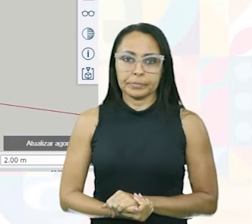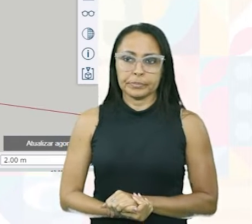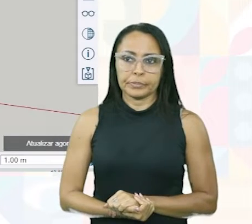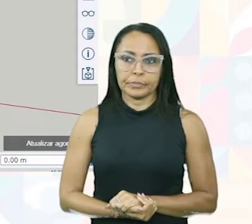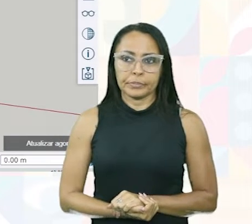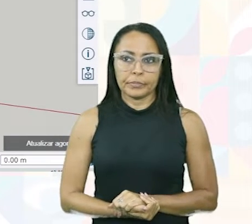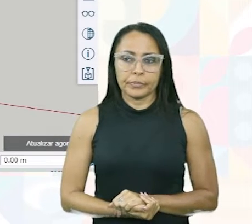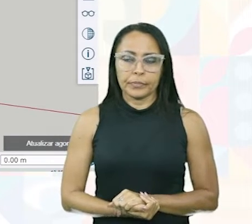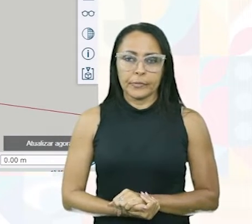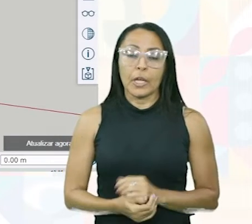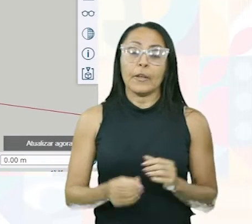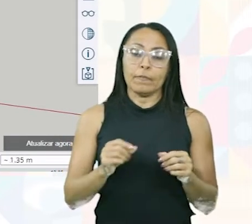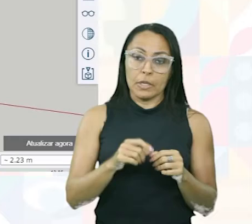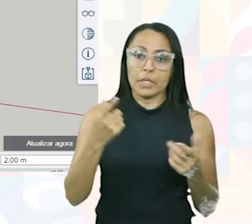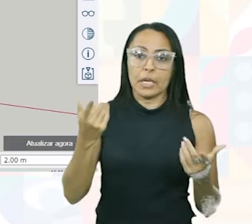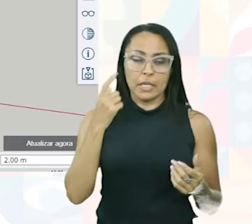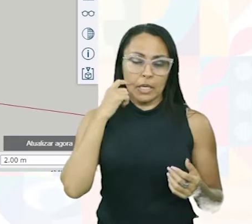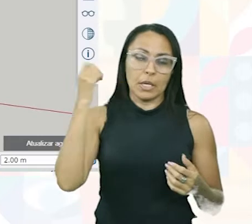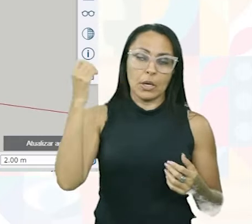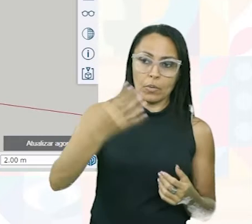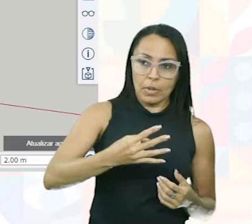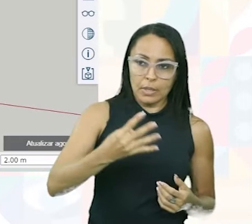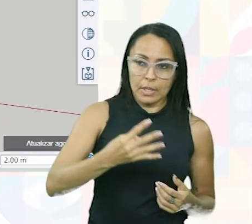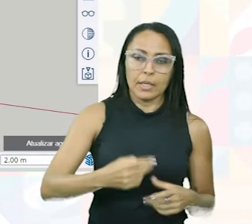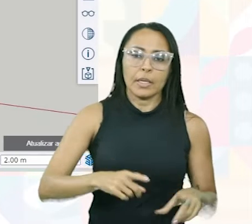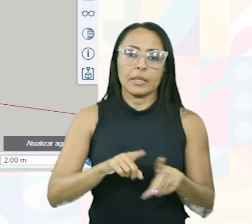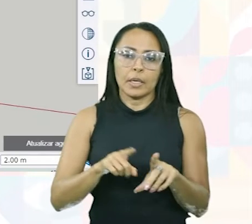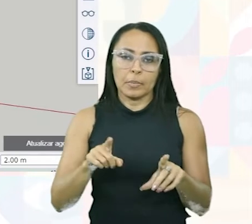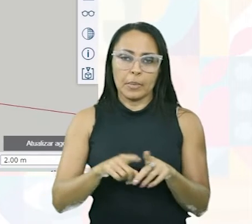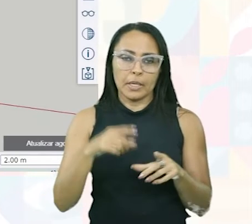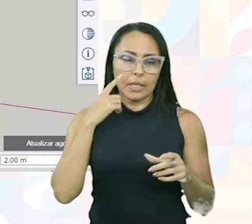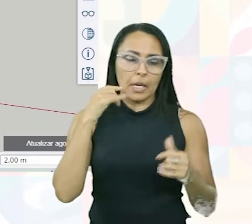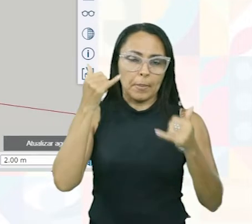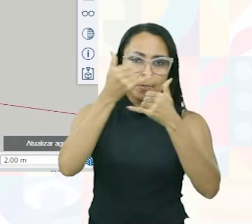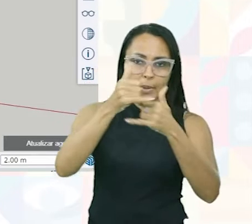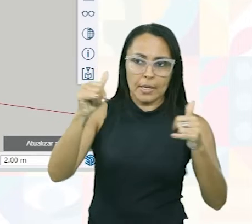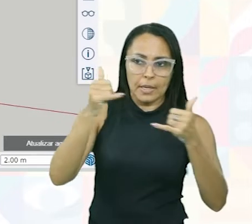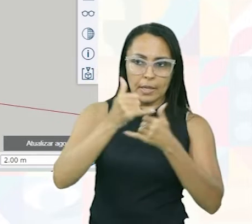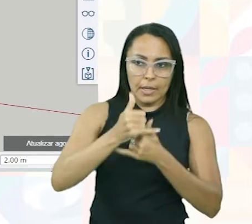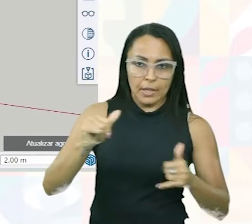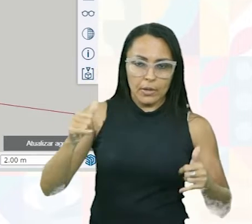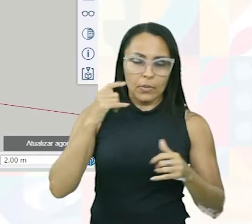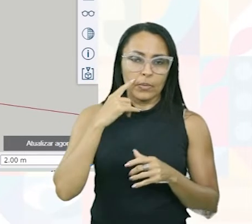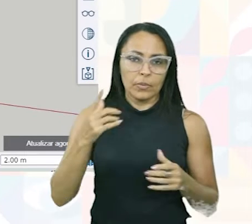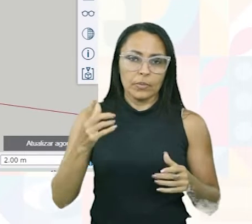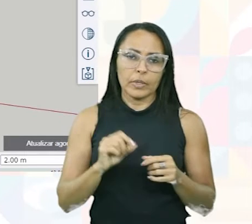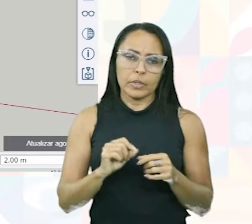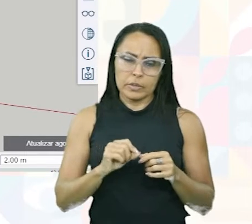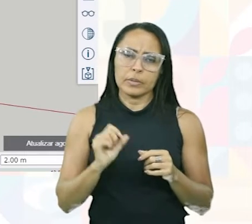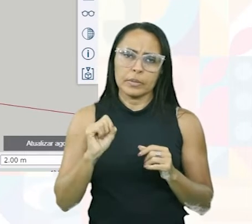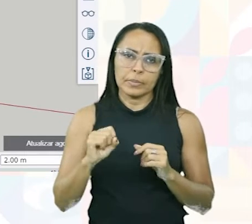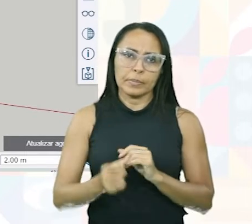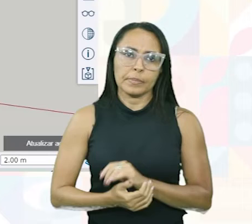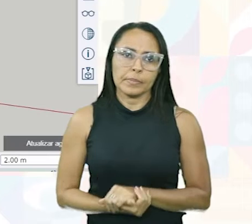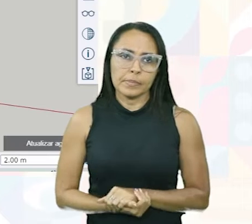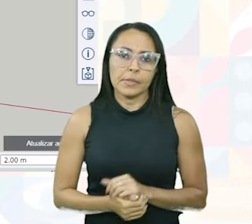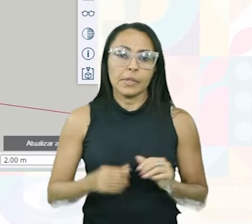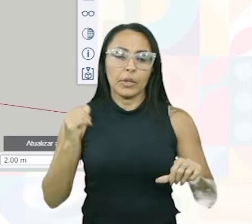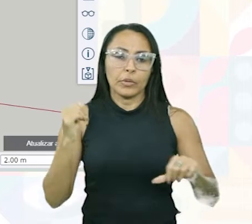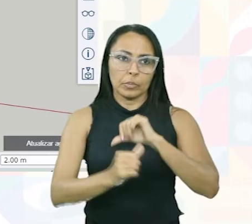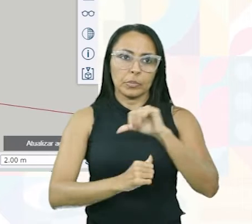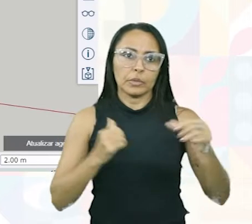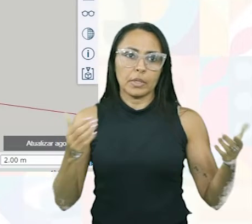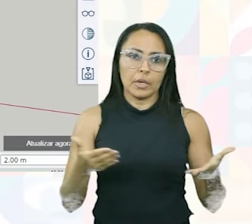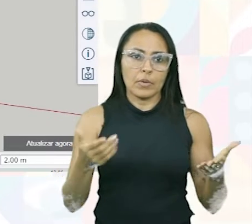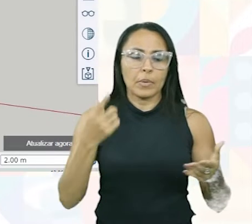E fecho aqui, tá? Minha quarta linha também está paralela ao eixo vermelho, ó. Fecho. Então, eu vou mudar a minha perspectiva agora para a